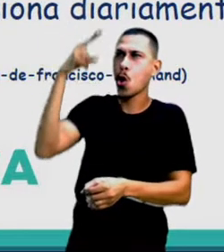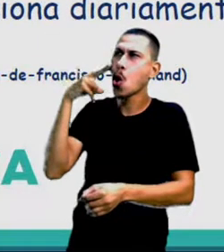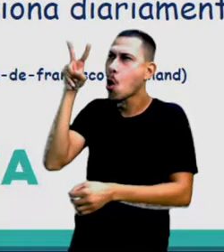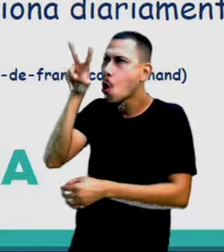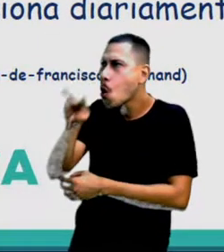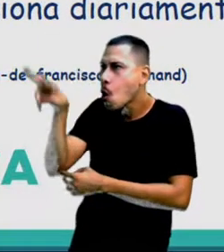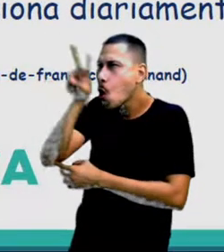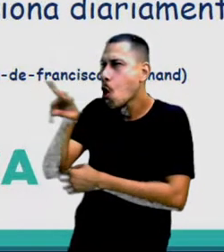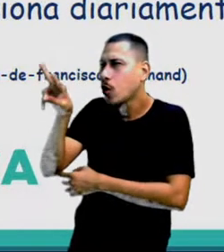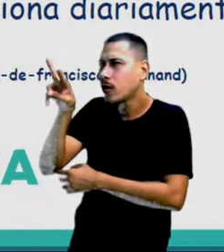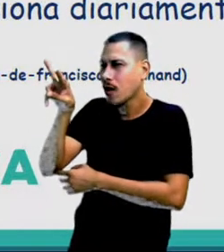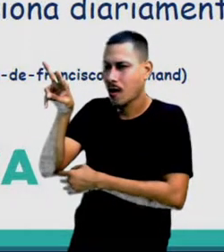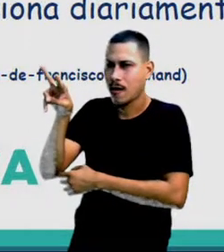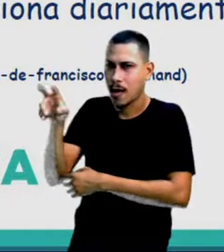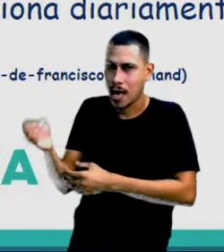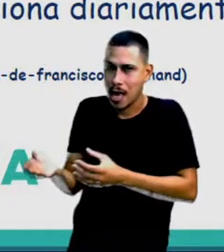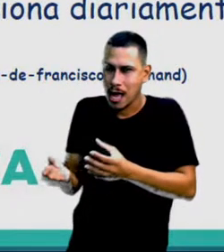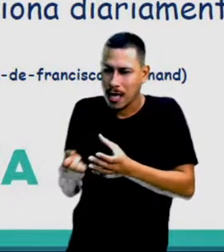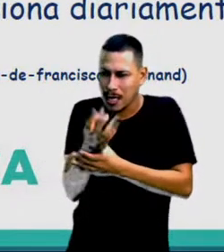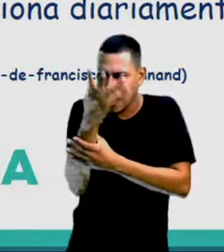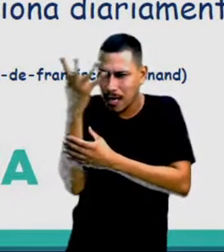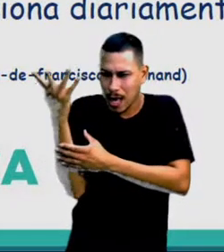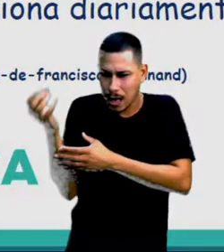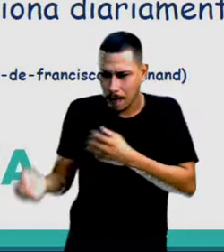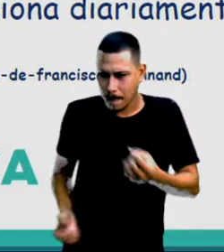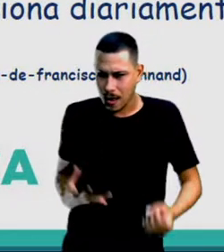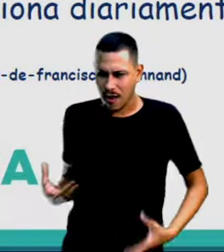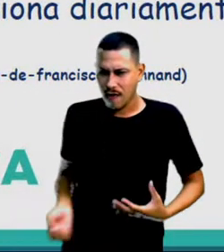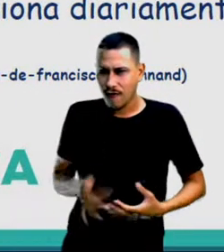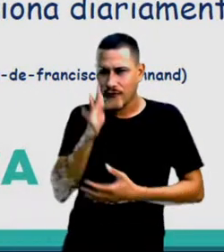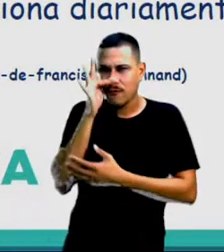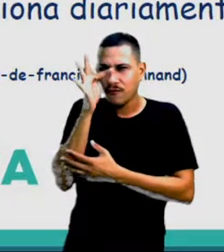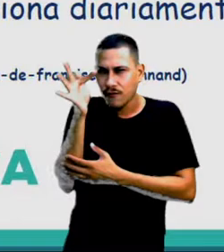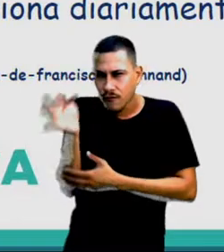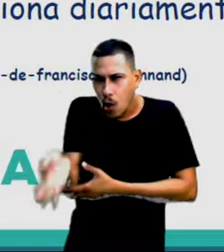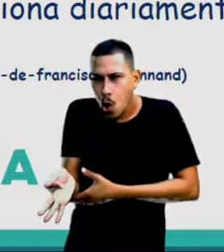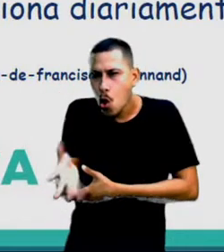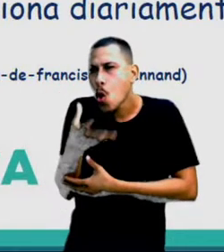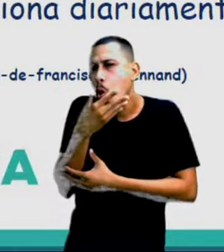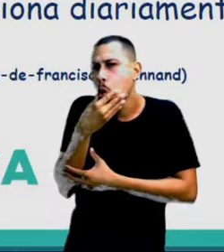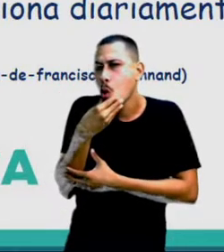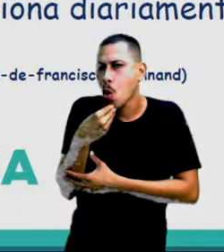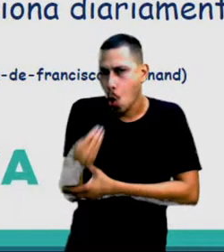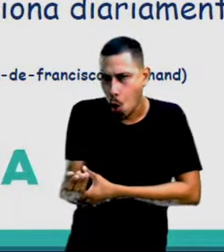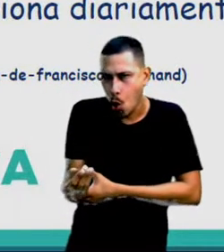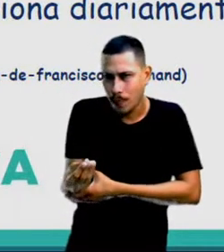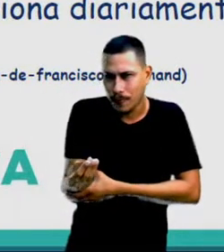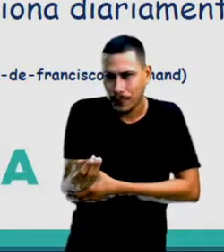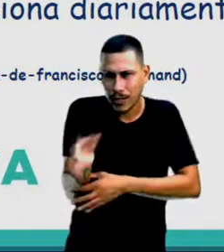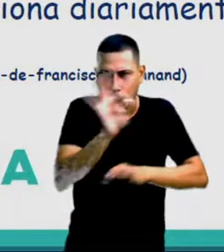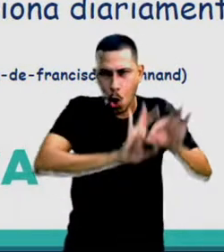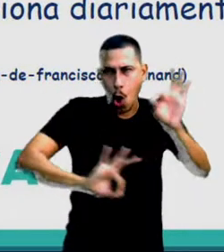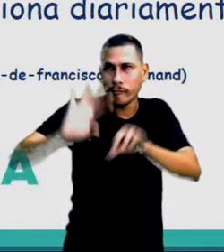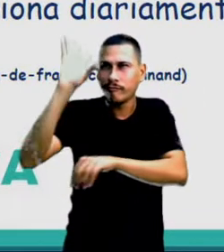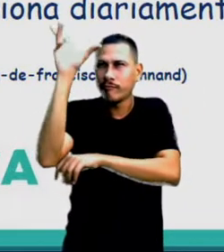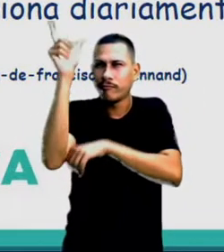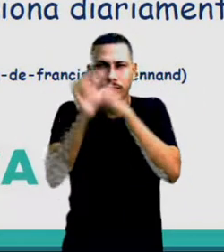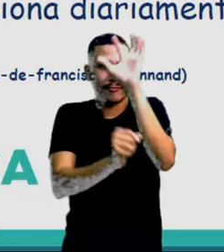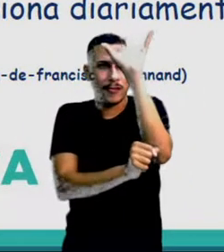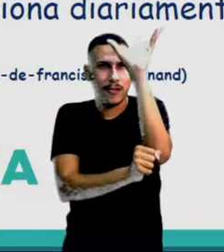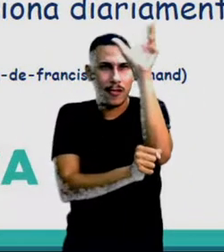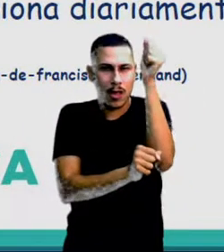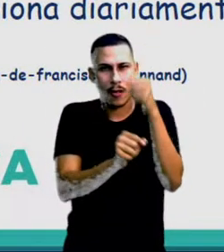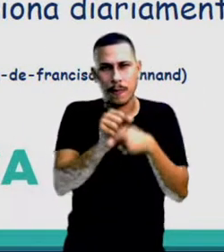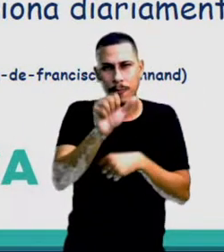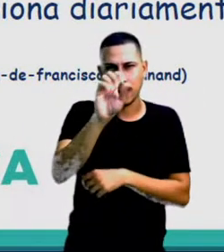uma flor descoberta pelo paisagista Roberto Burle Marx. A